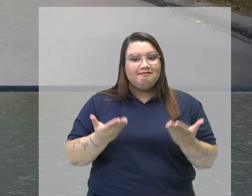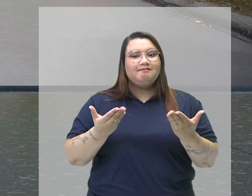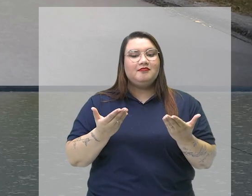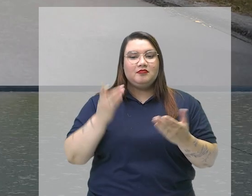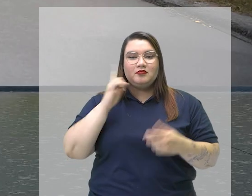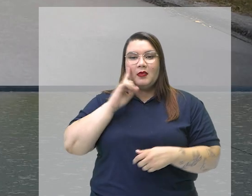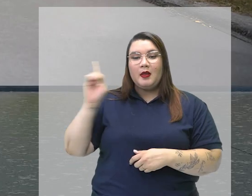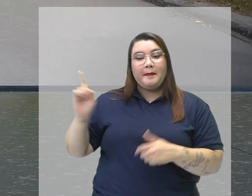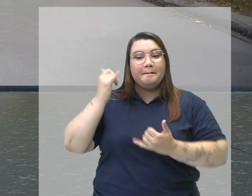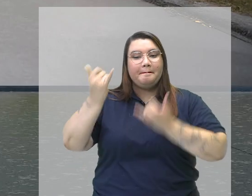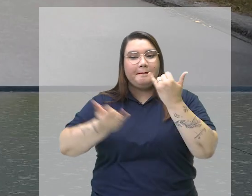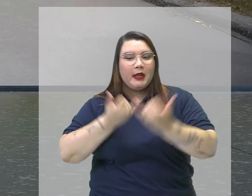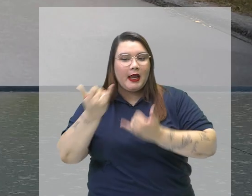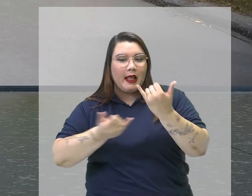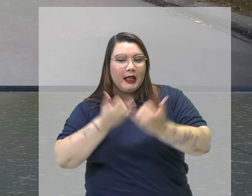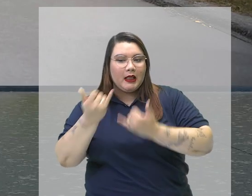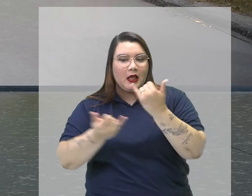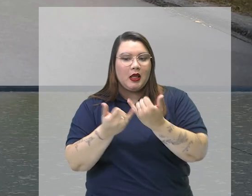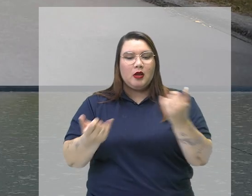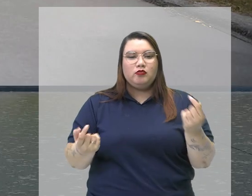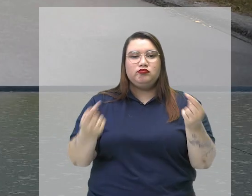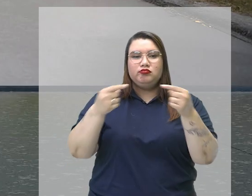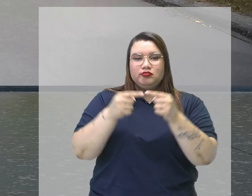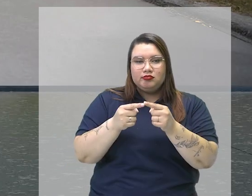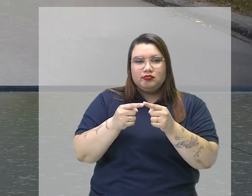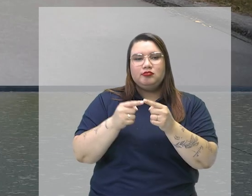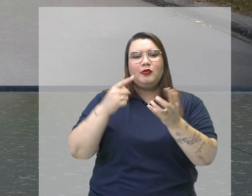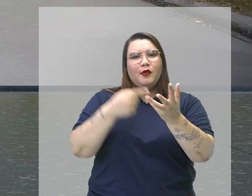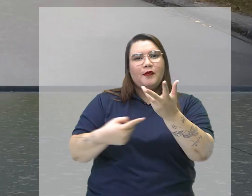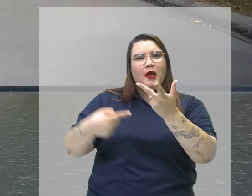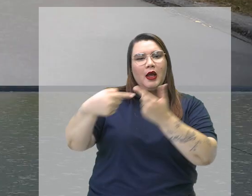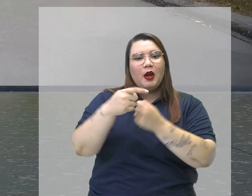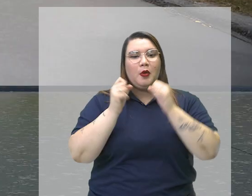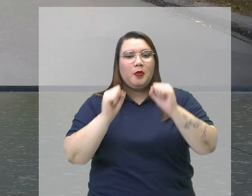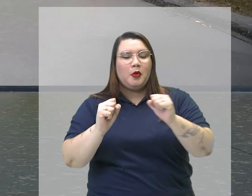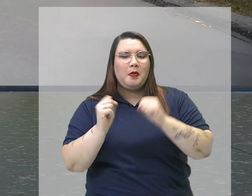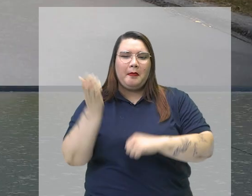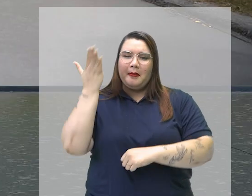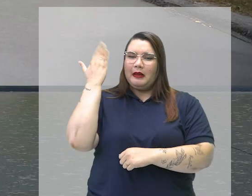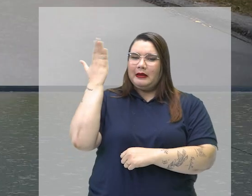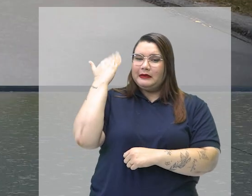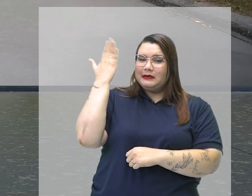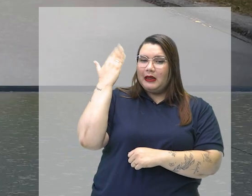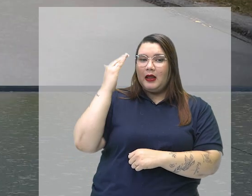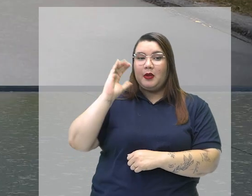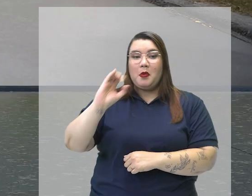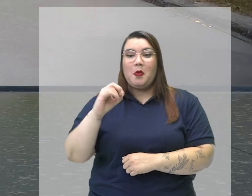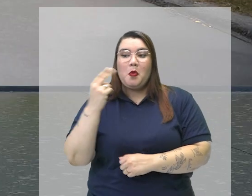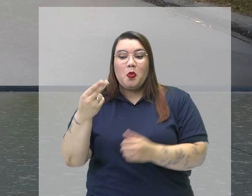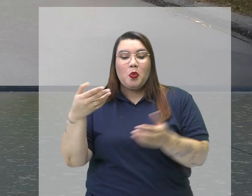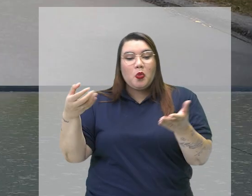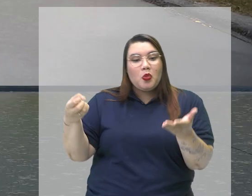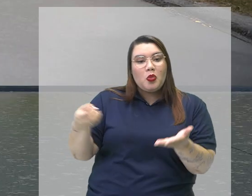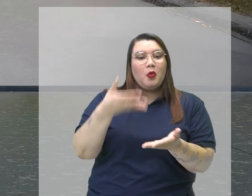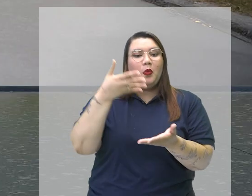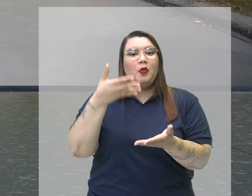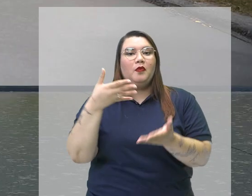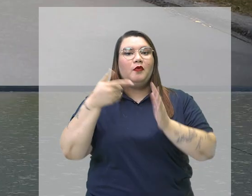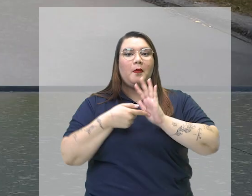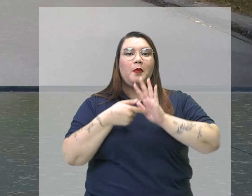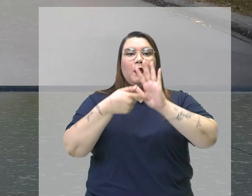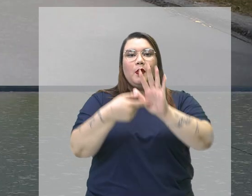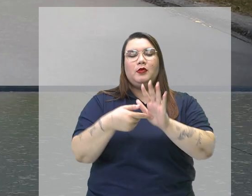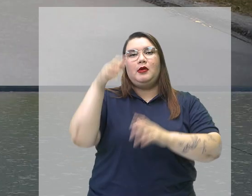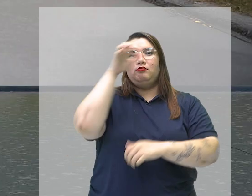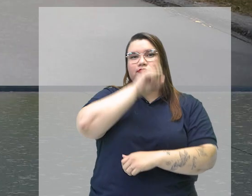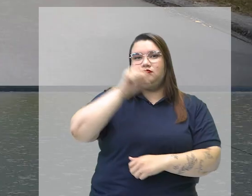Então, os jogos, né, são atividades, brincadeiras que podem ser antigas ou podem ser novas, que